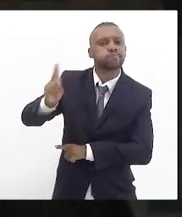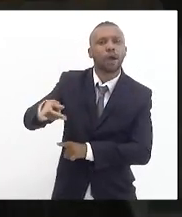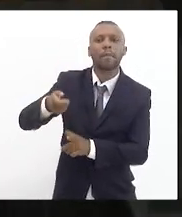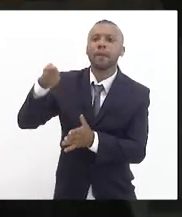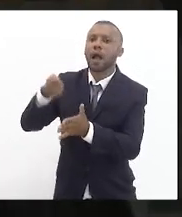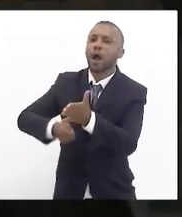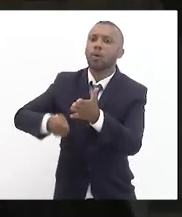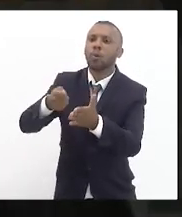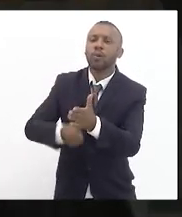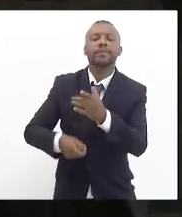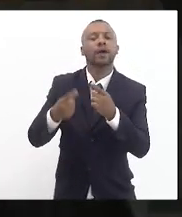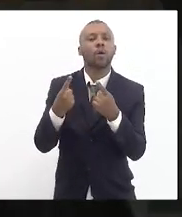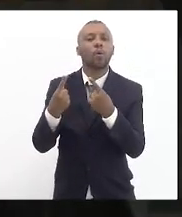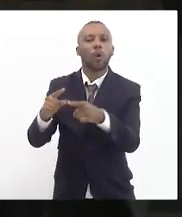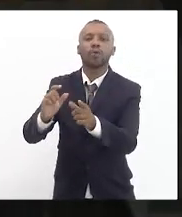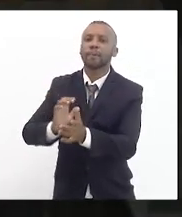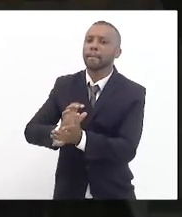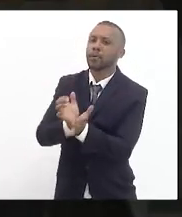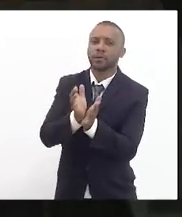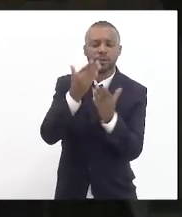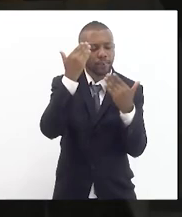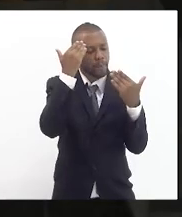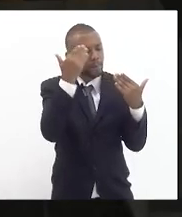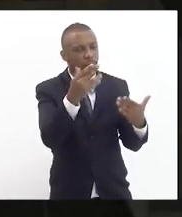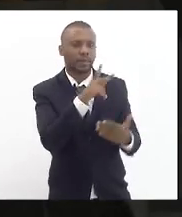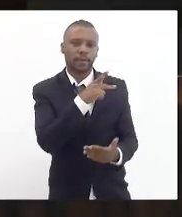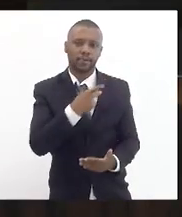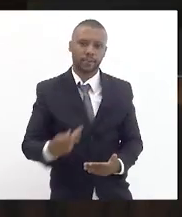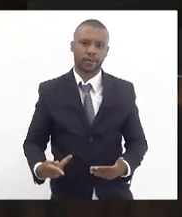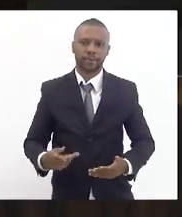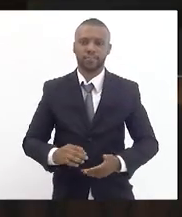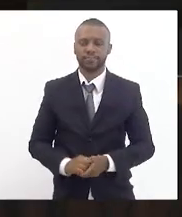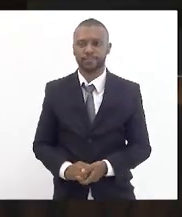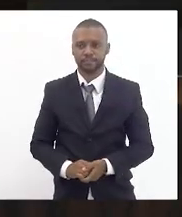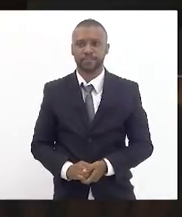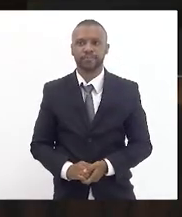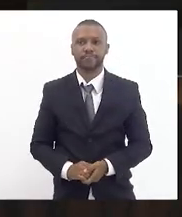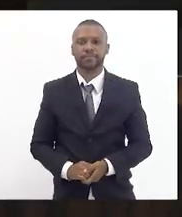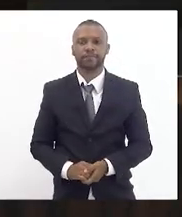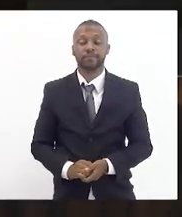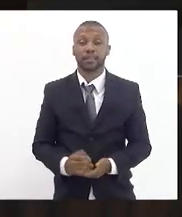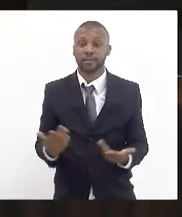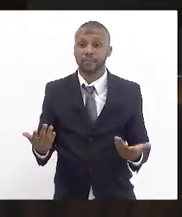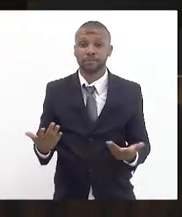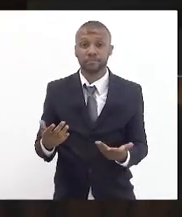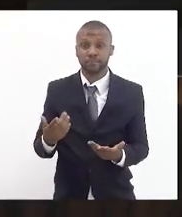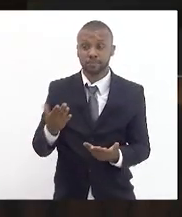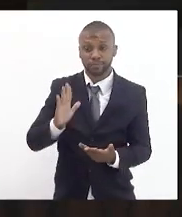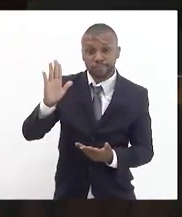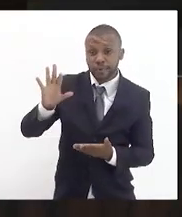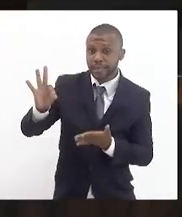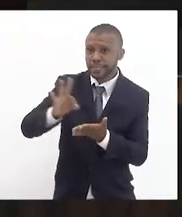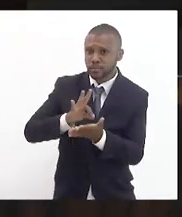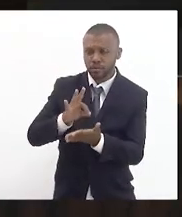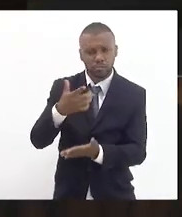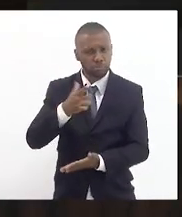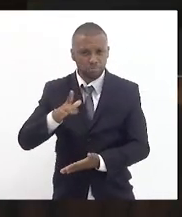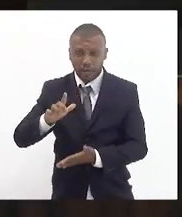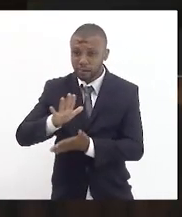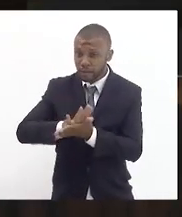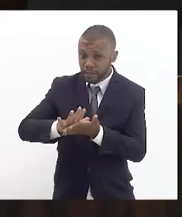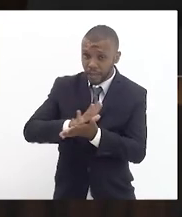luta contra o preconceito obrigado senhor teja e não havendo mais oradores inscritos